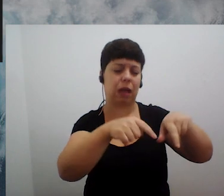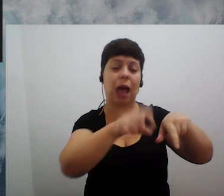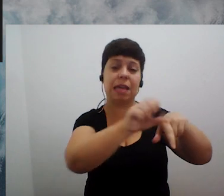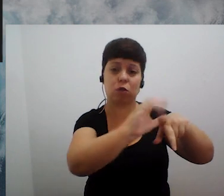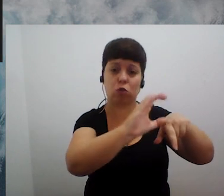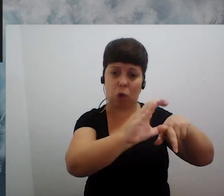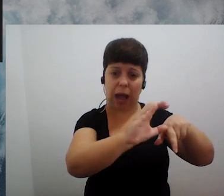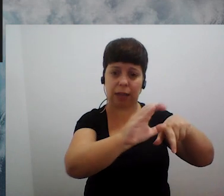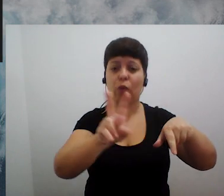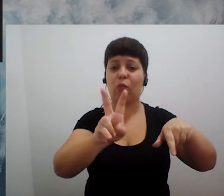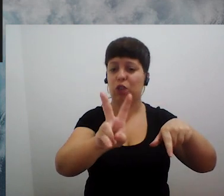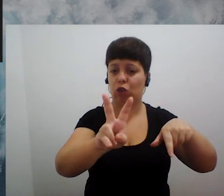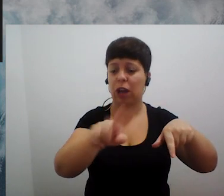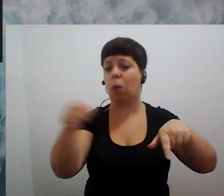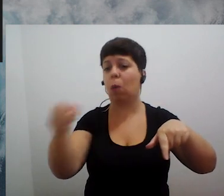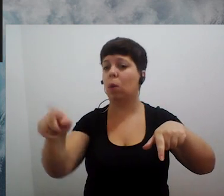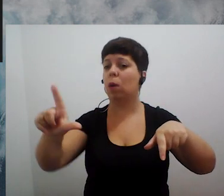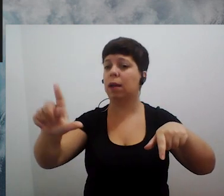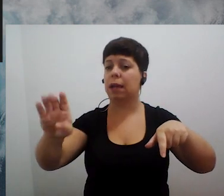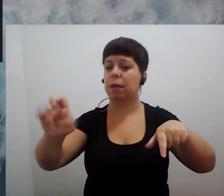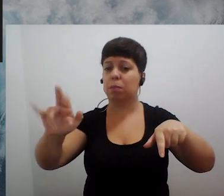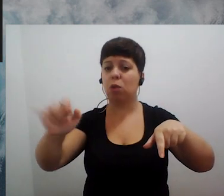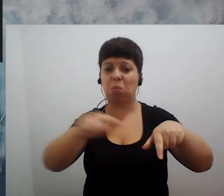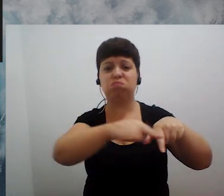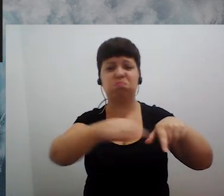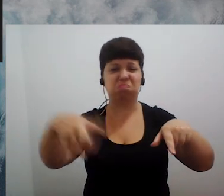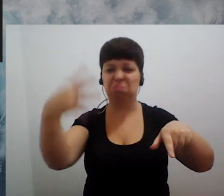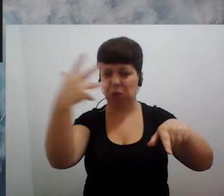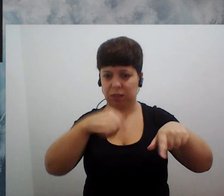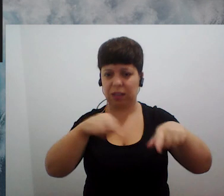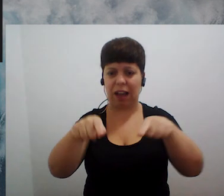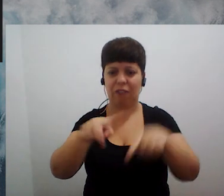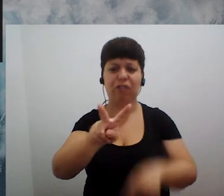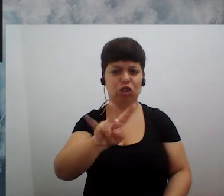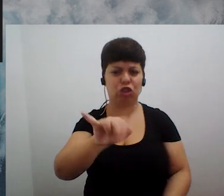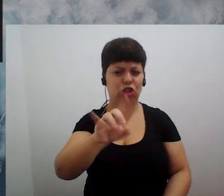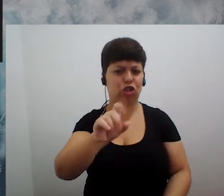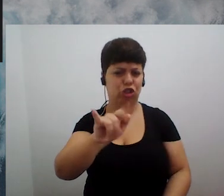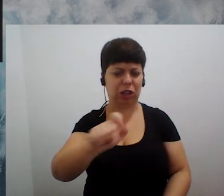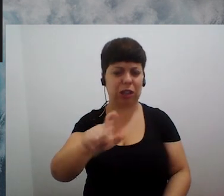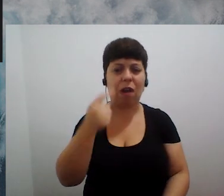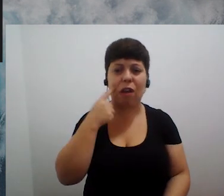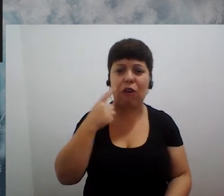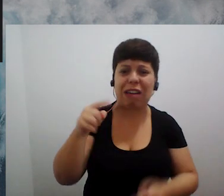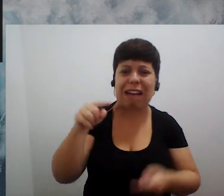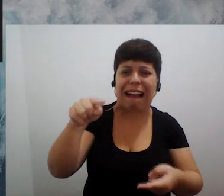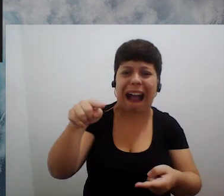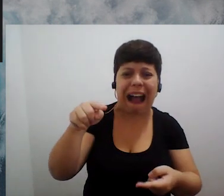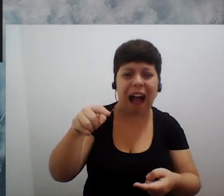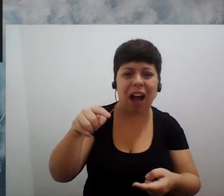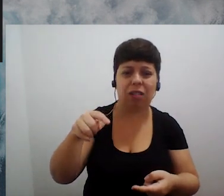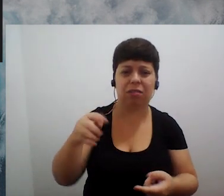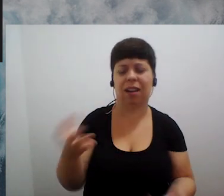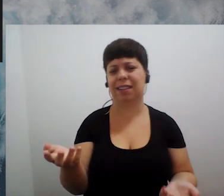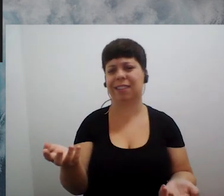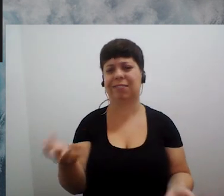Vidigal, é uma das praias mais bonitas também do Rio, é muito boa. E eu vi umas garrafas pet, uns carros assim, eu